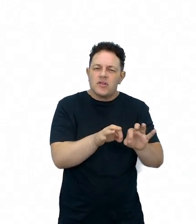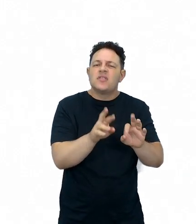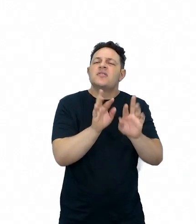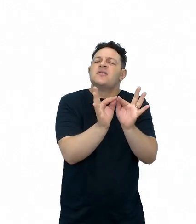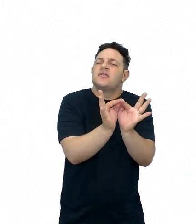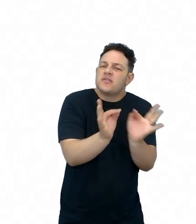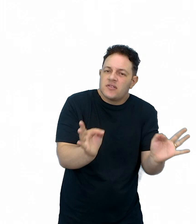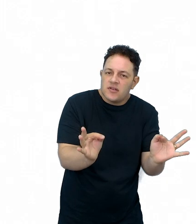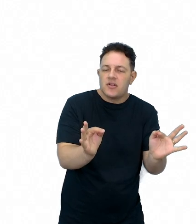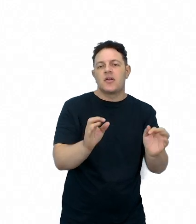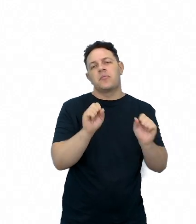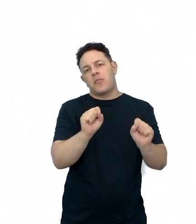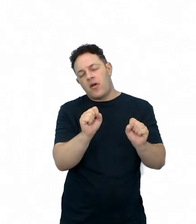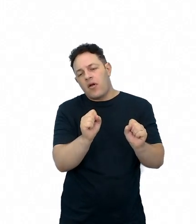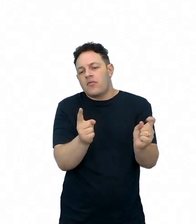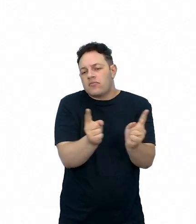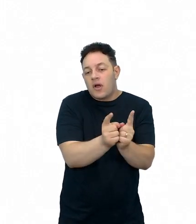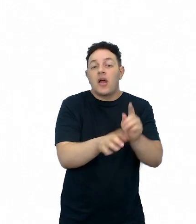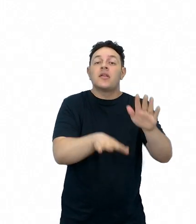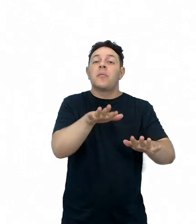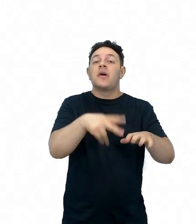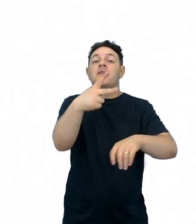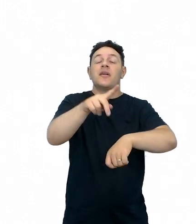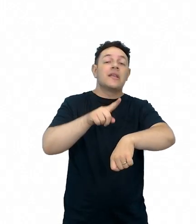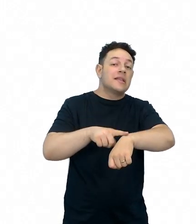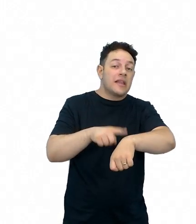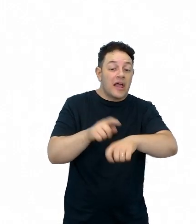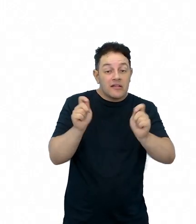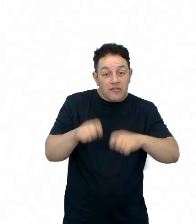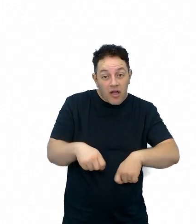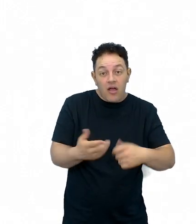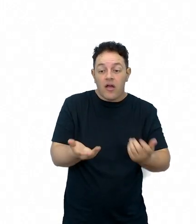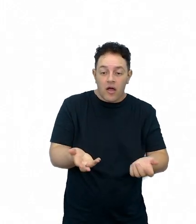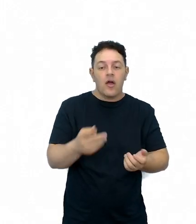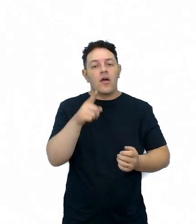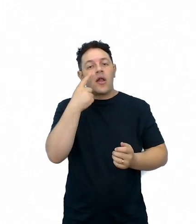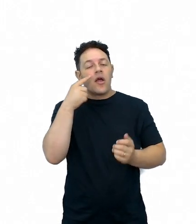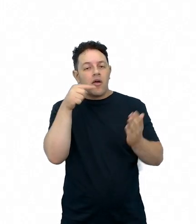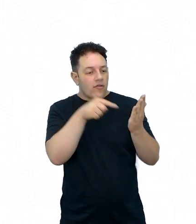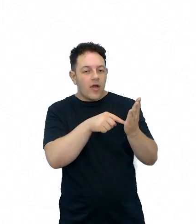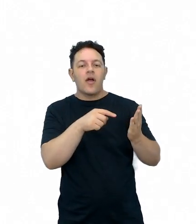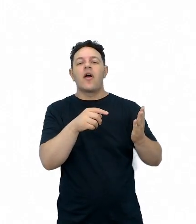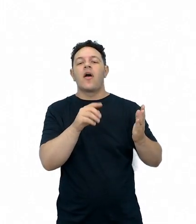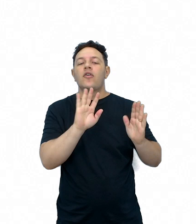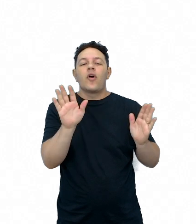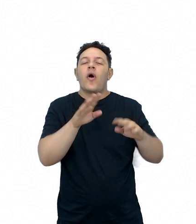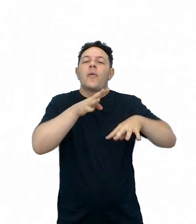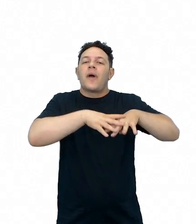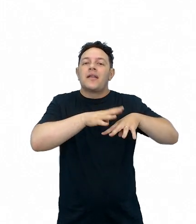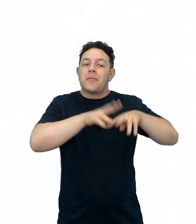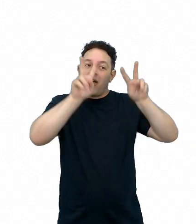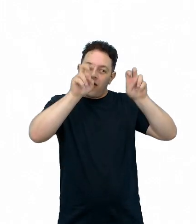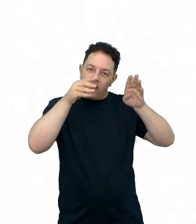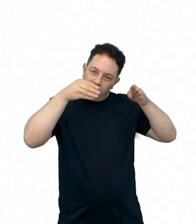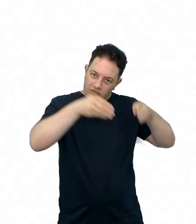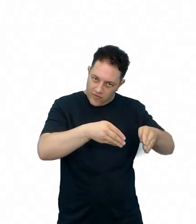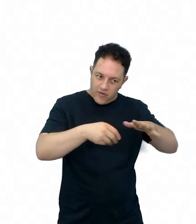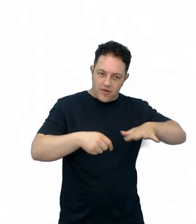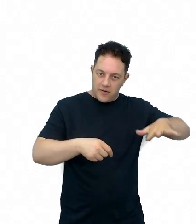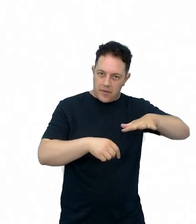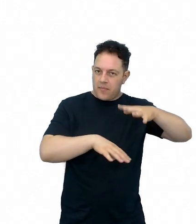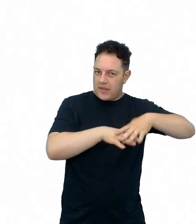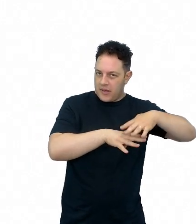pequeno, né, dependendo o tempo que eu tenha disponível, olhando só para a disciplina de matemática, para a área